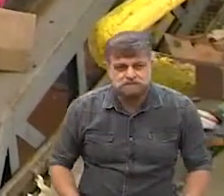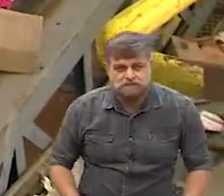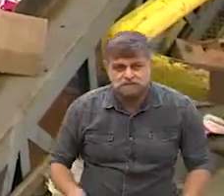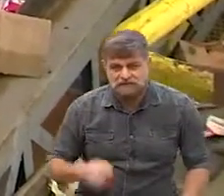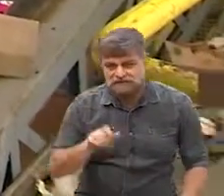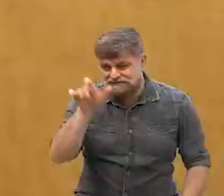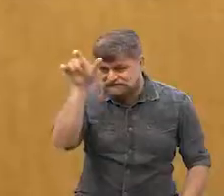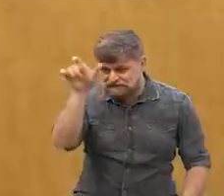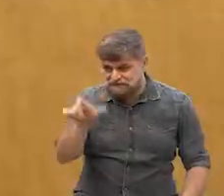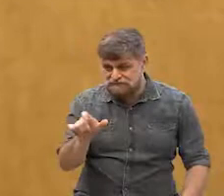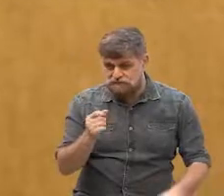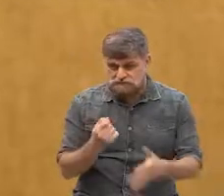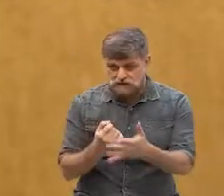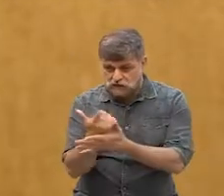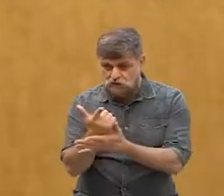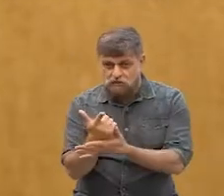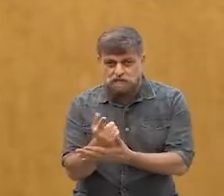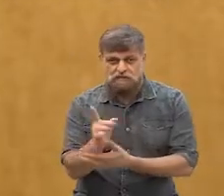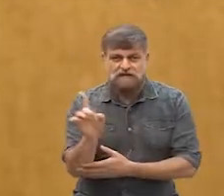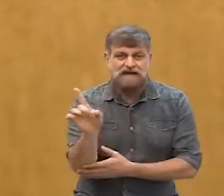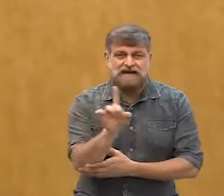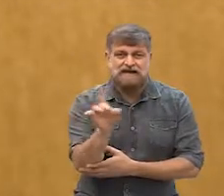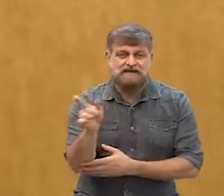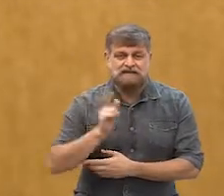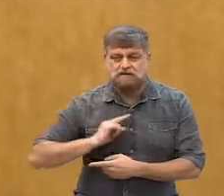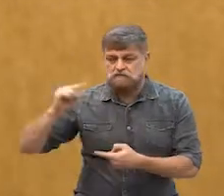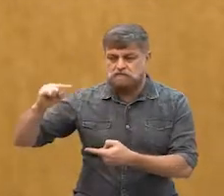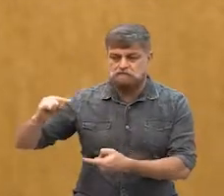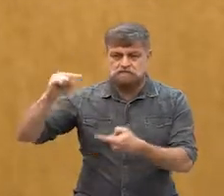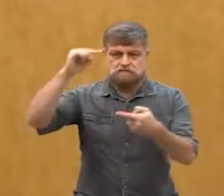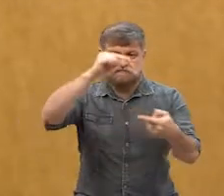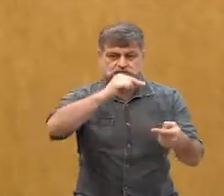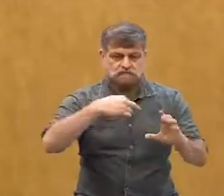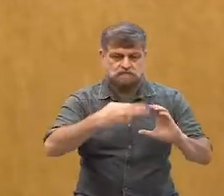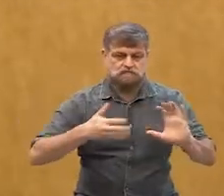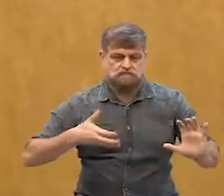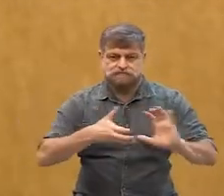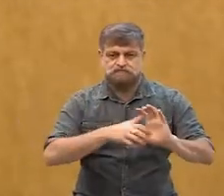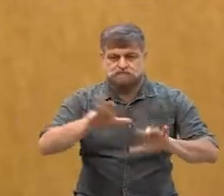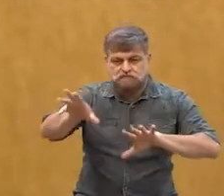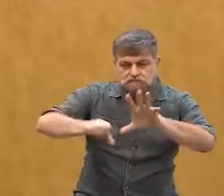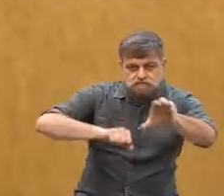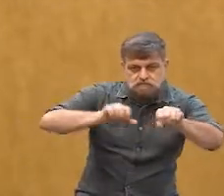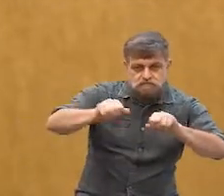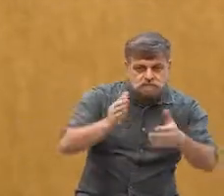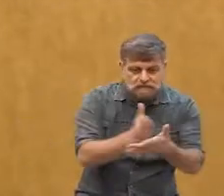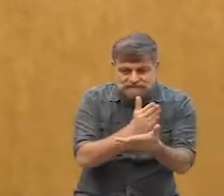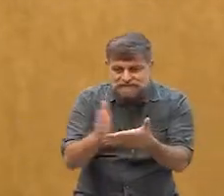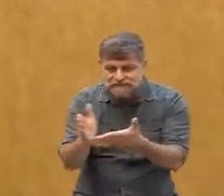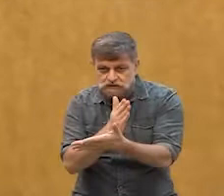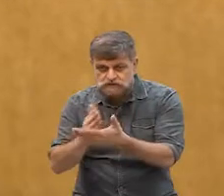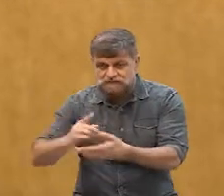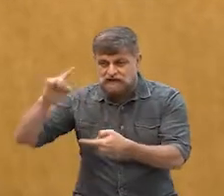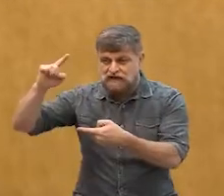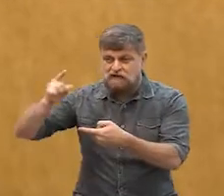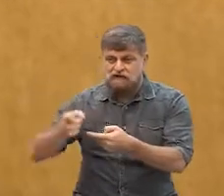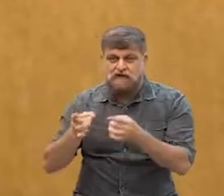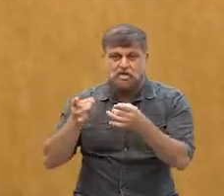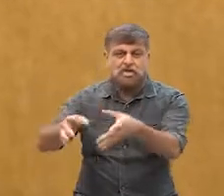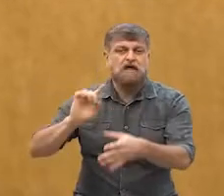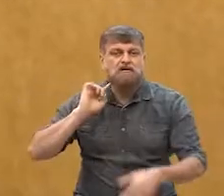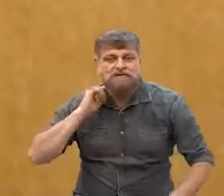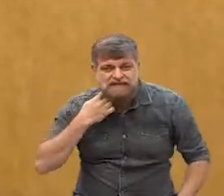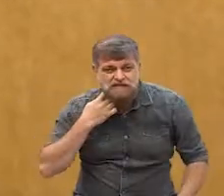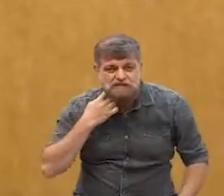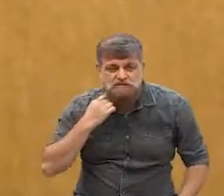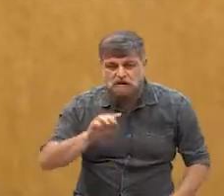o consumidor não destinar essa garrafa para coleta seletiva, se essa garrafa for para o aterro sanitário, for